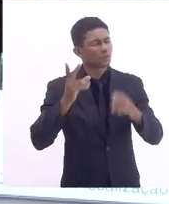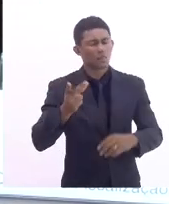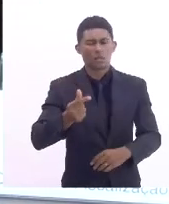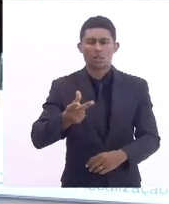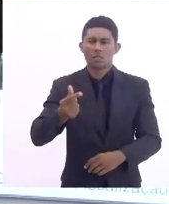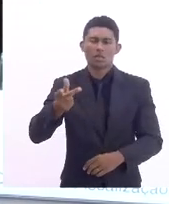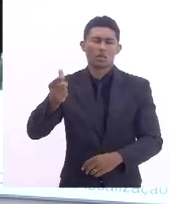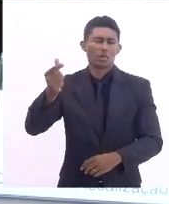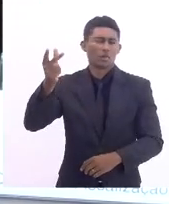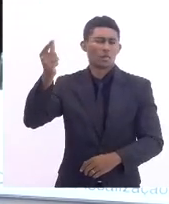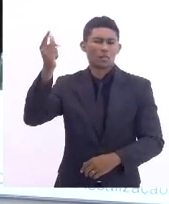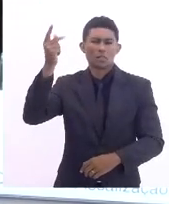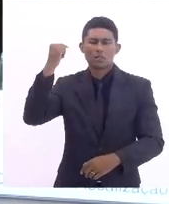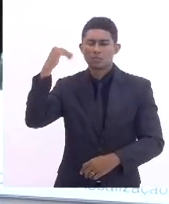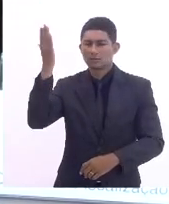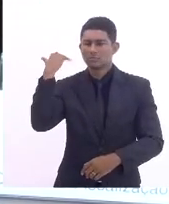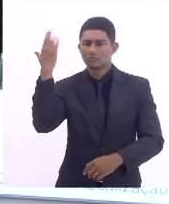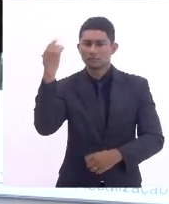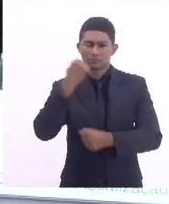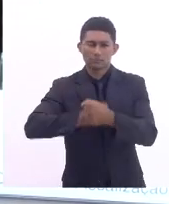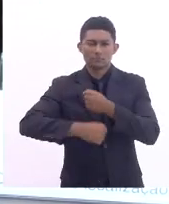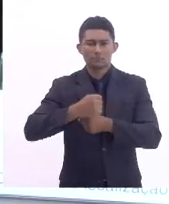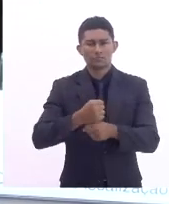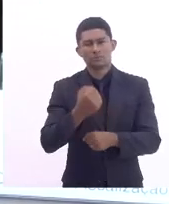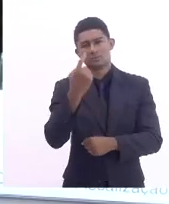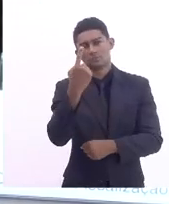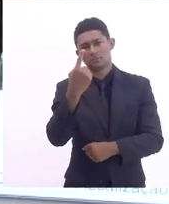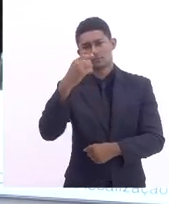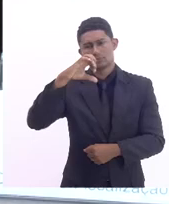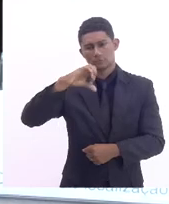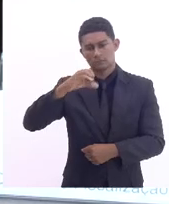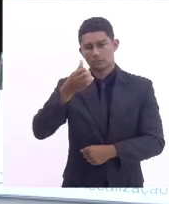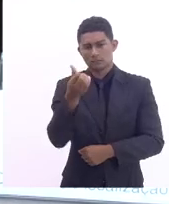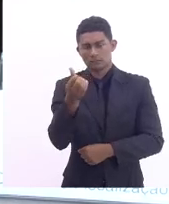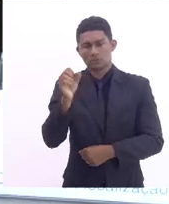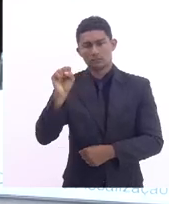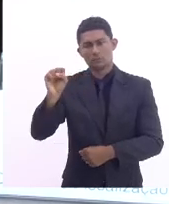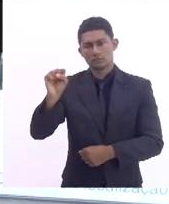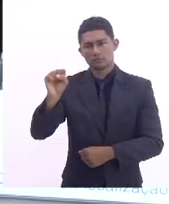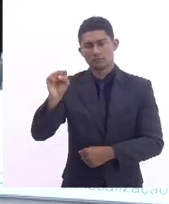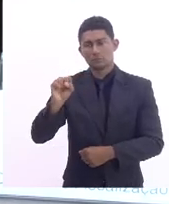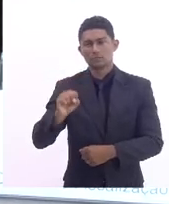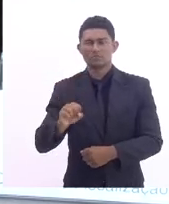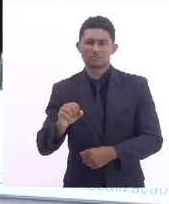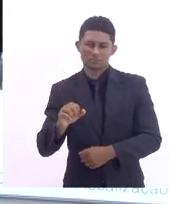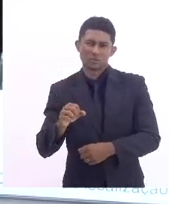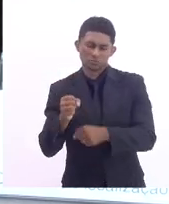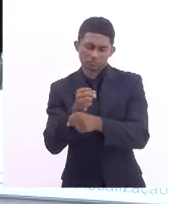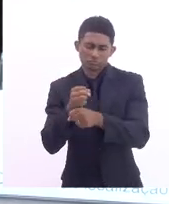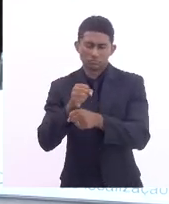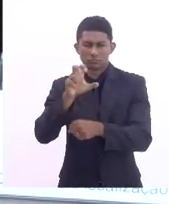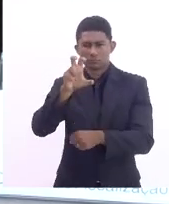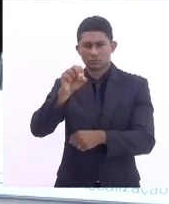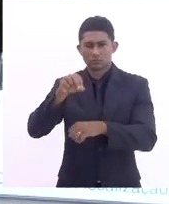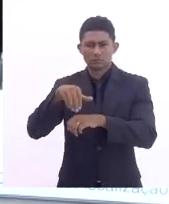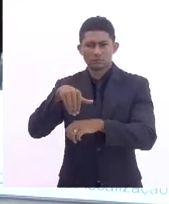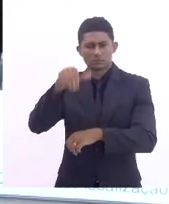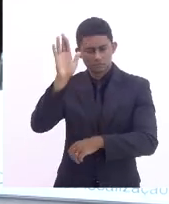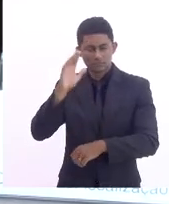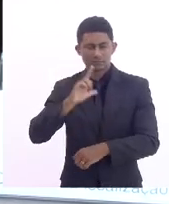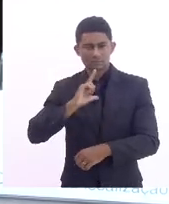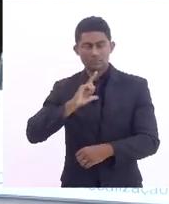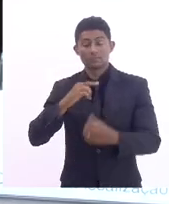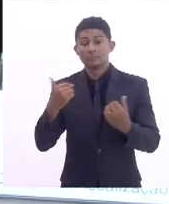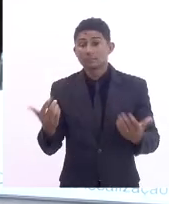não é remota lá desde 1968 Marte mais de 50 anos então é